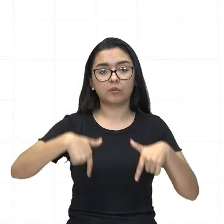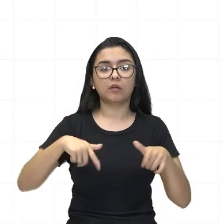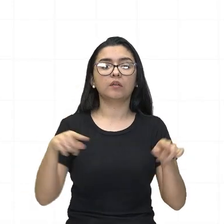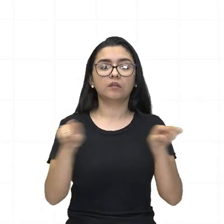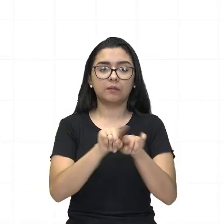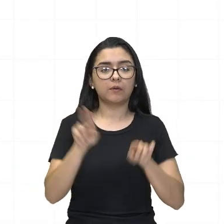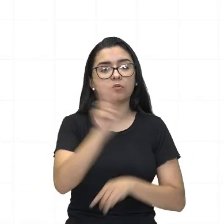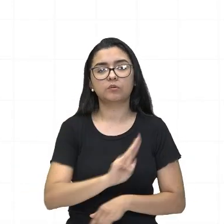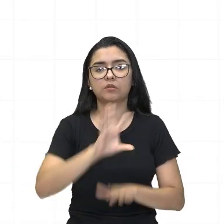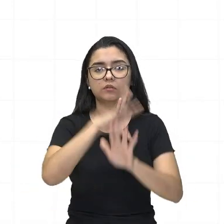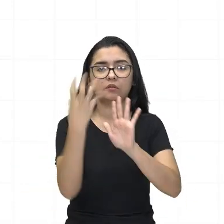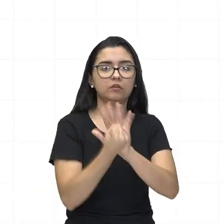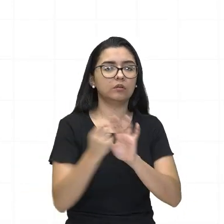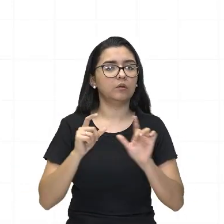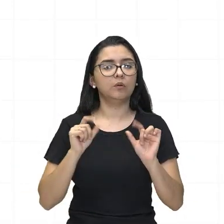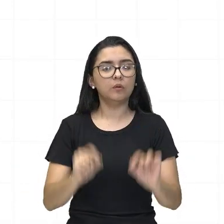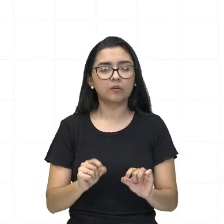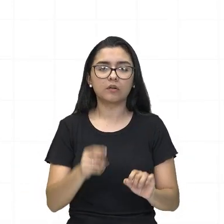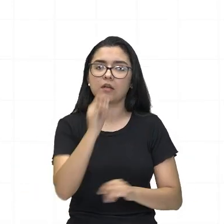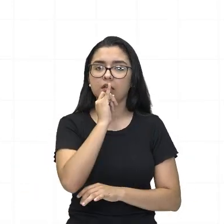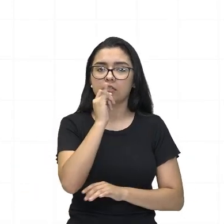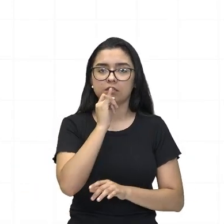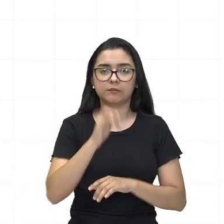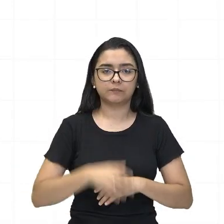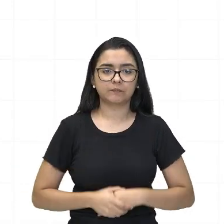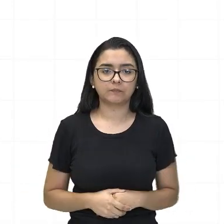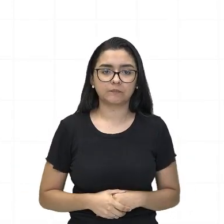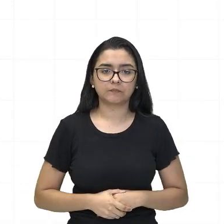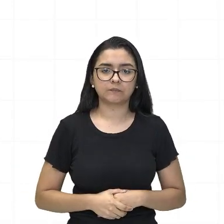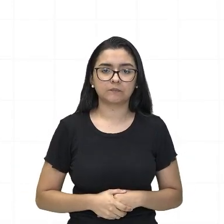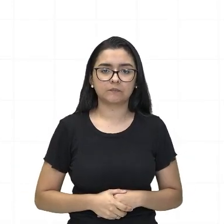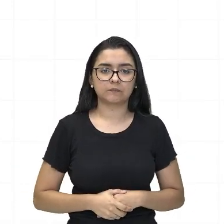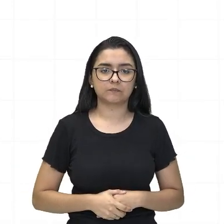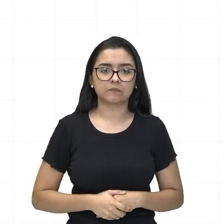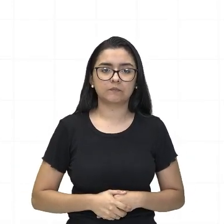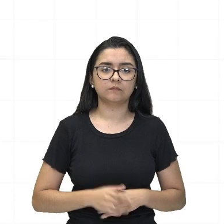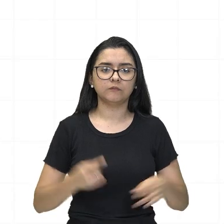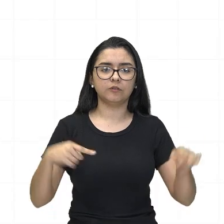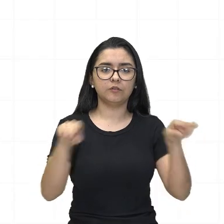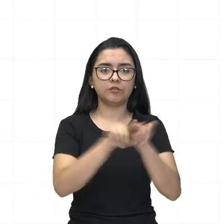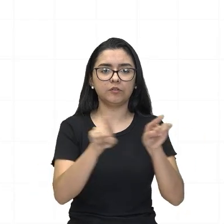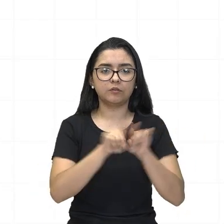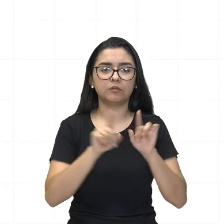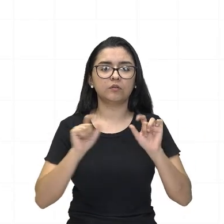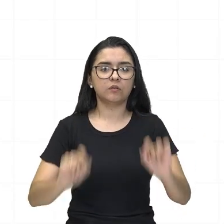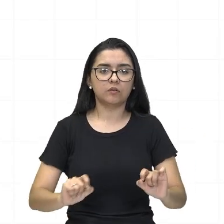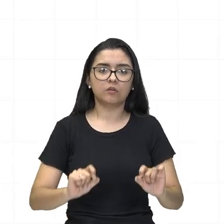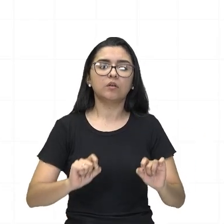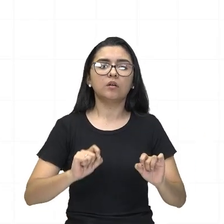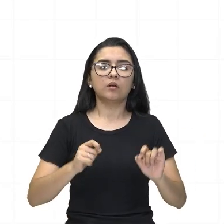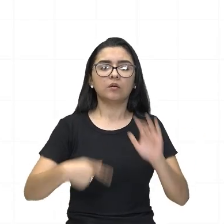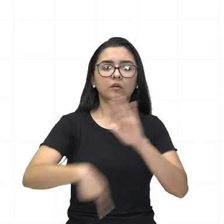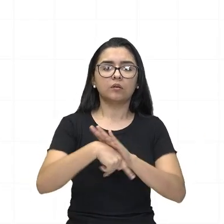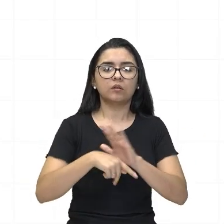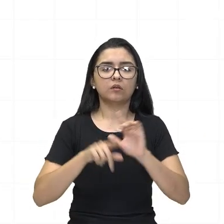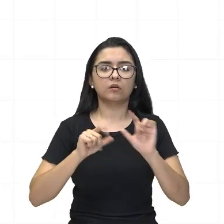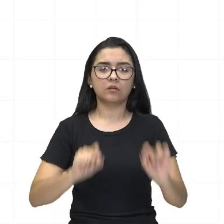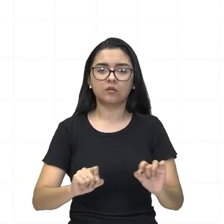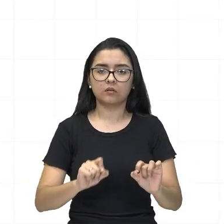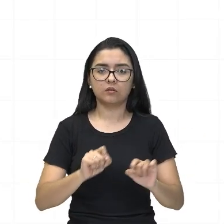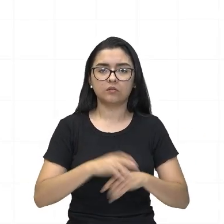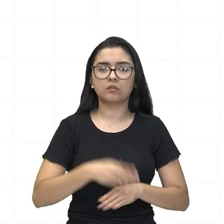costumamos usar os símbolos, nos postos e status na comunidade, na sociedade.